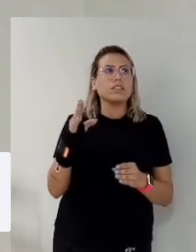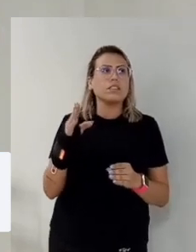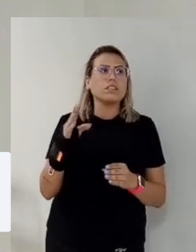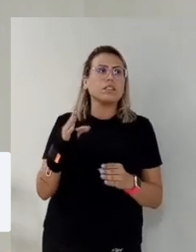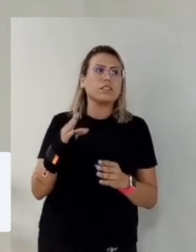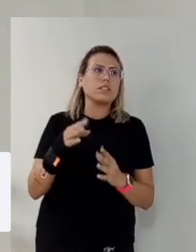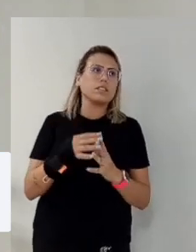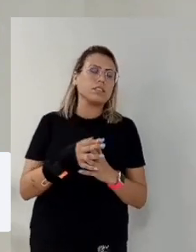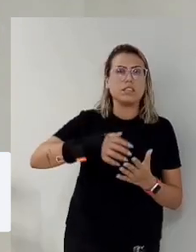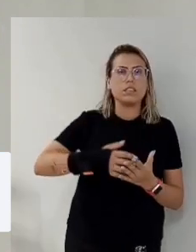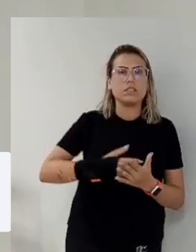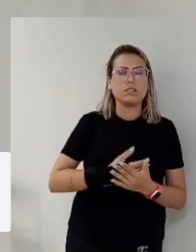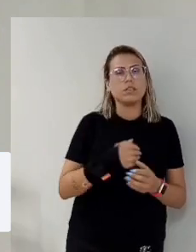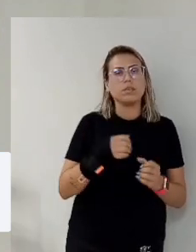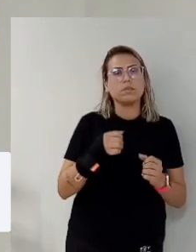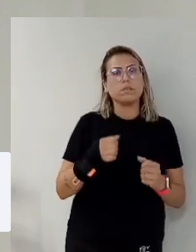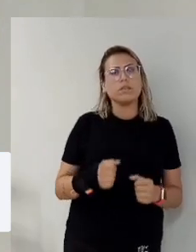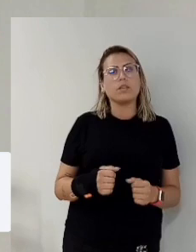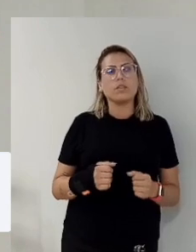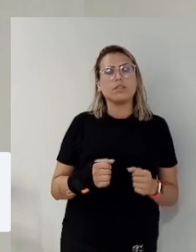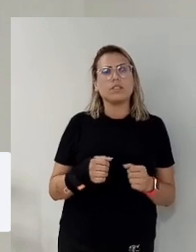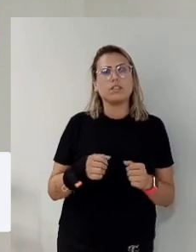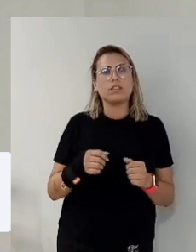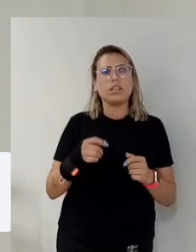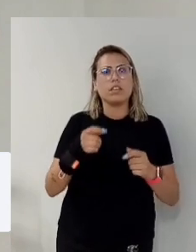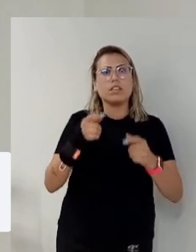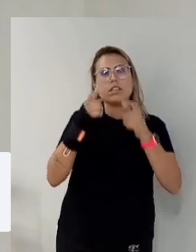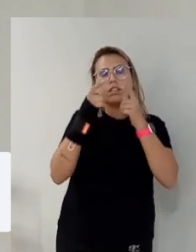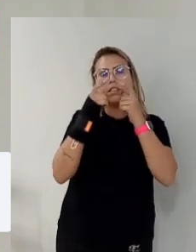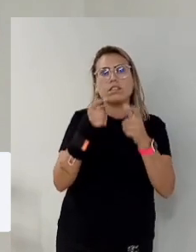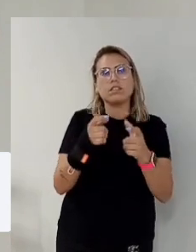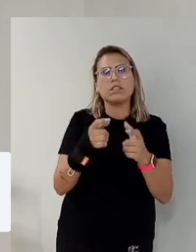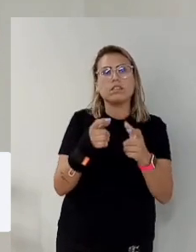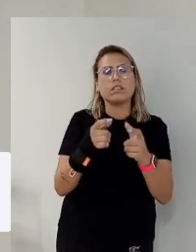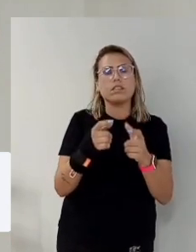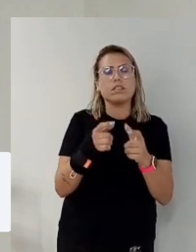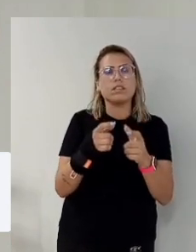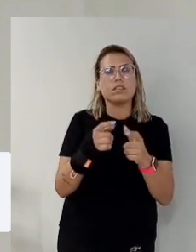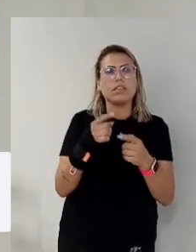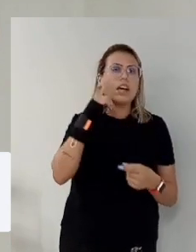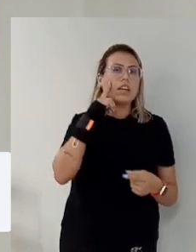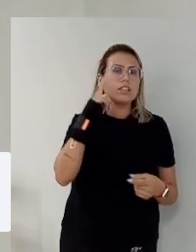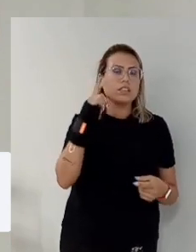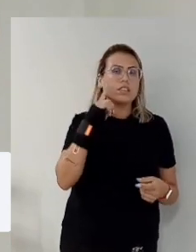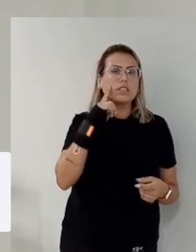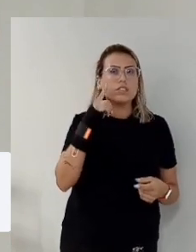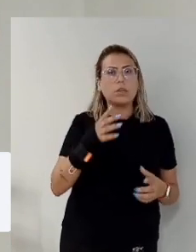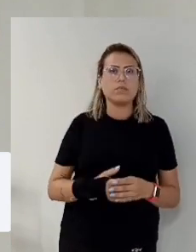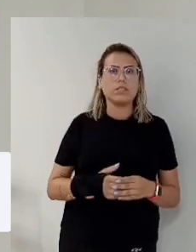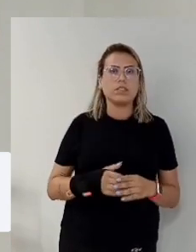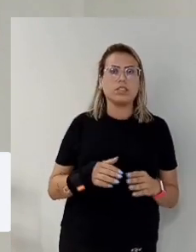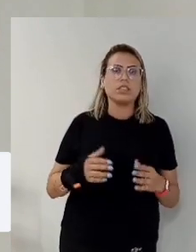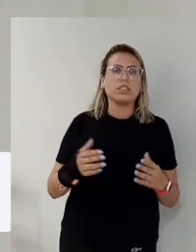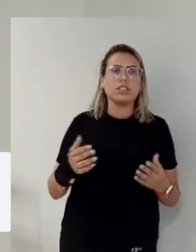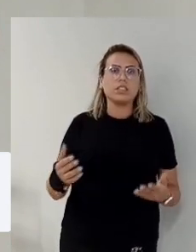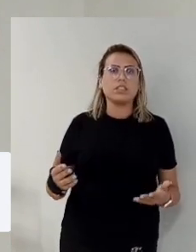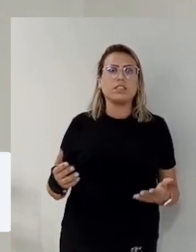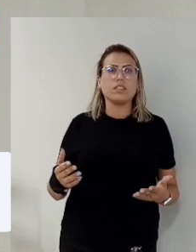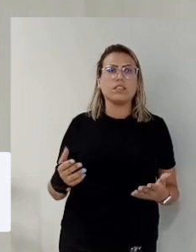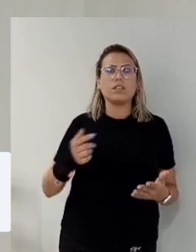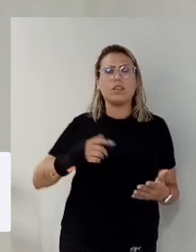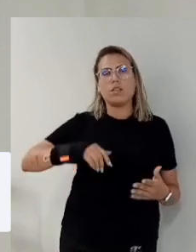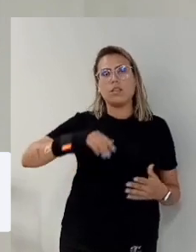ex trator né que possa vir atender nossos agricultores cada dia melhor então eu